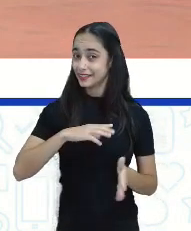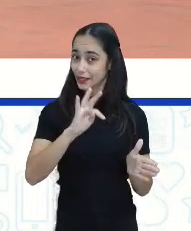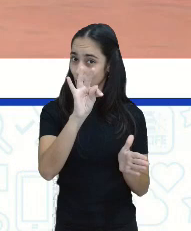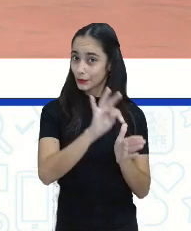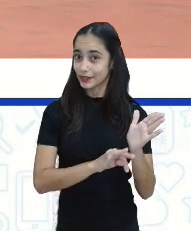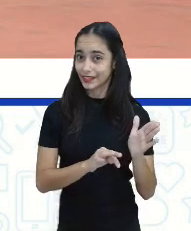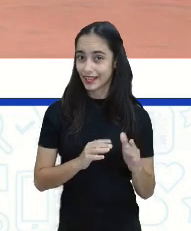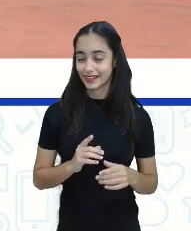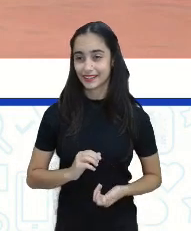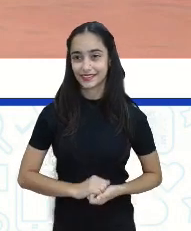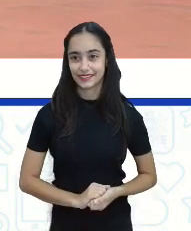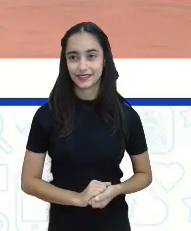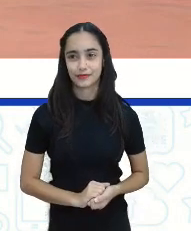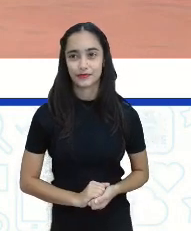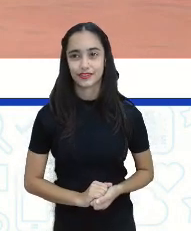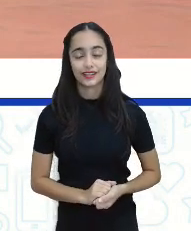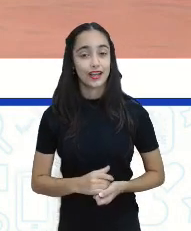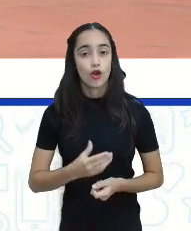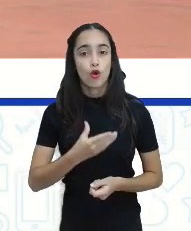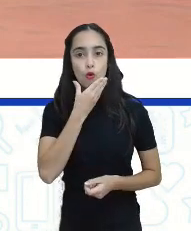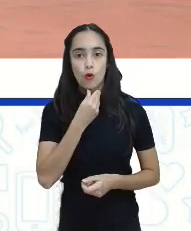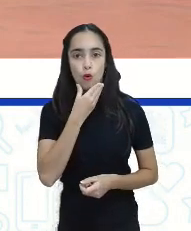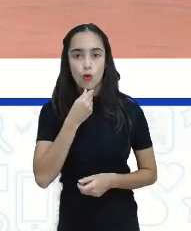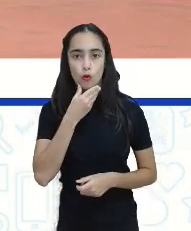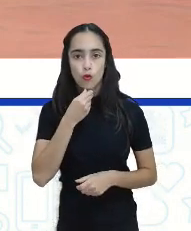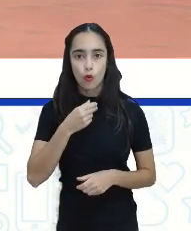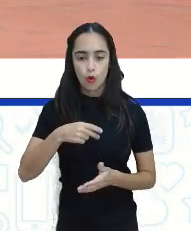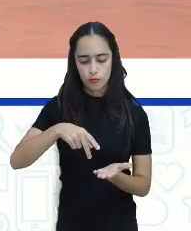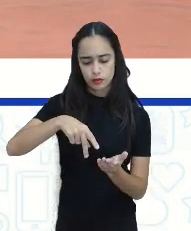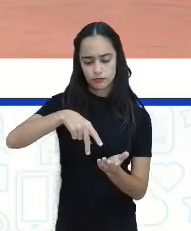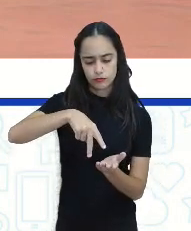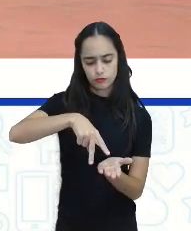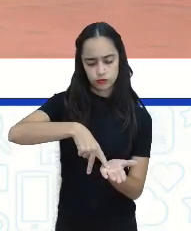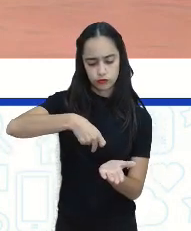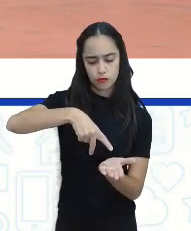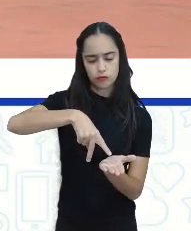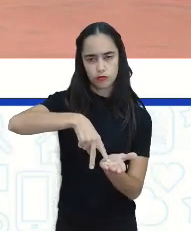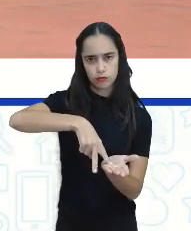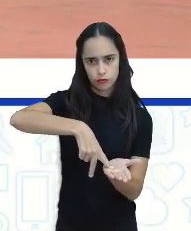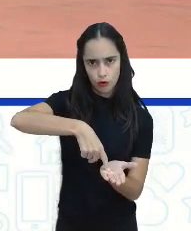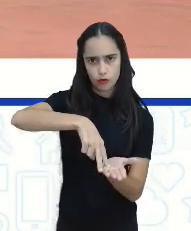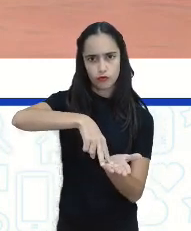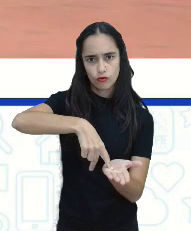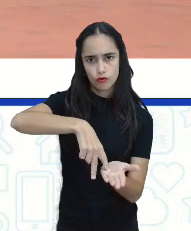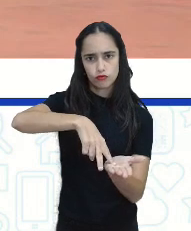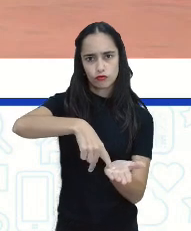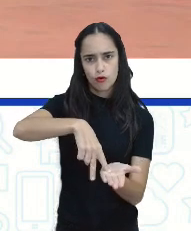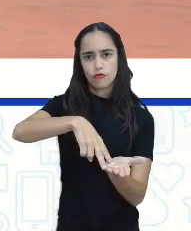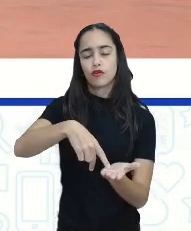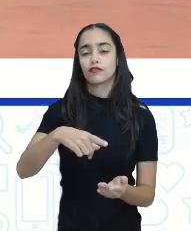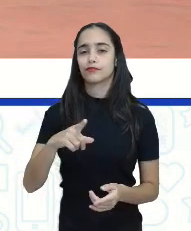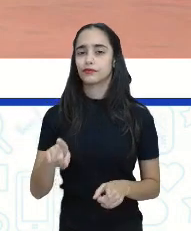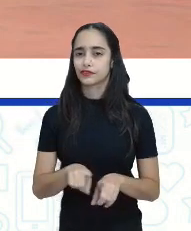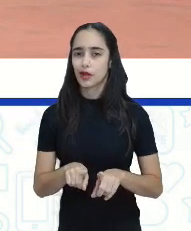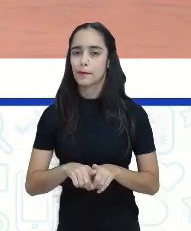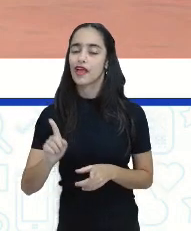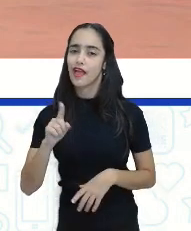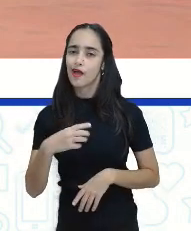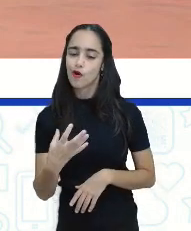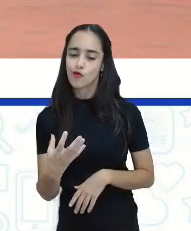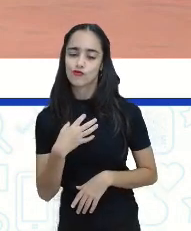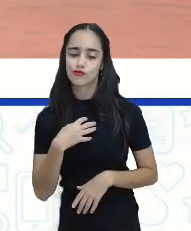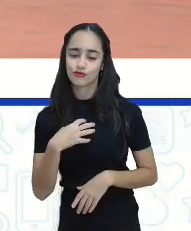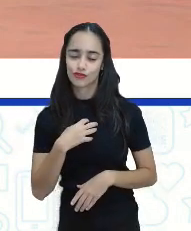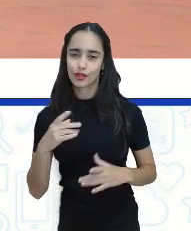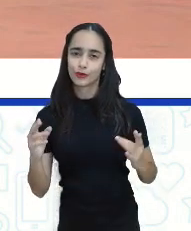esqueci o nome disso. No patinete, né? De bicicleta e patinete, já é uma outra mobilidade, outra forma, né? O modal, como é